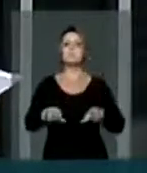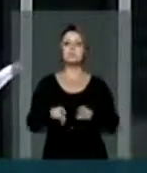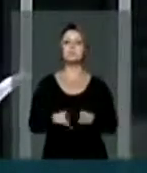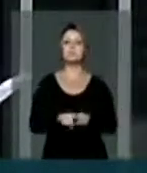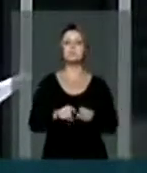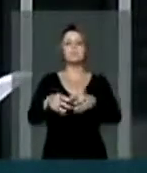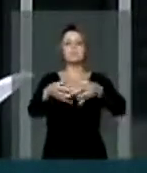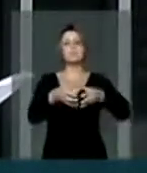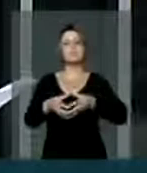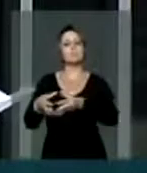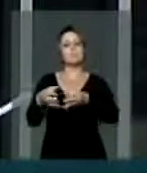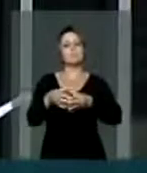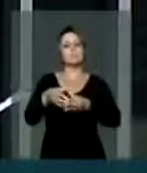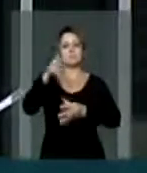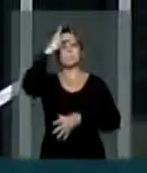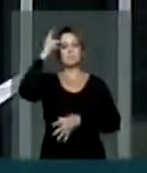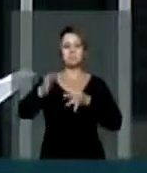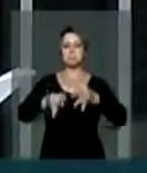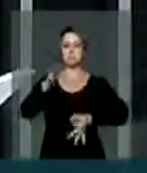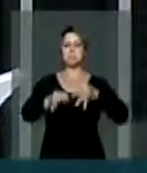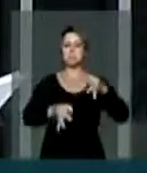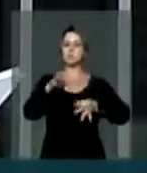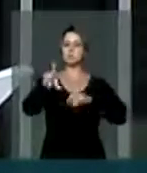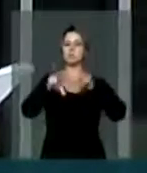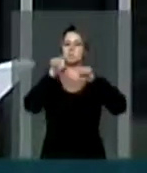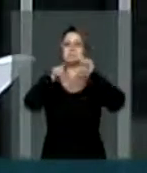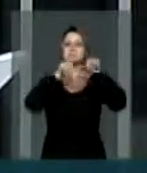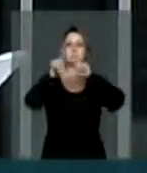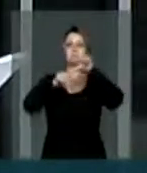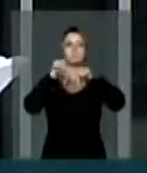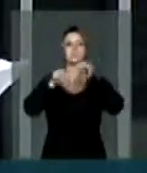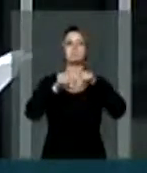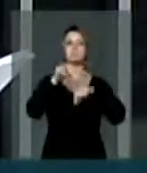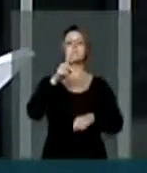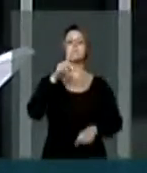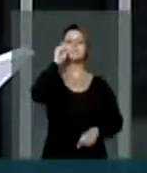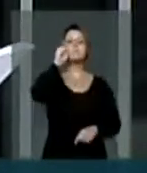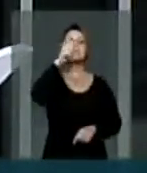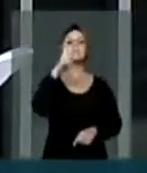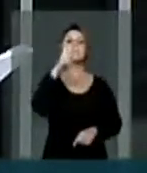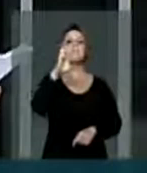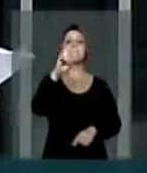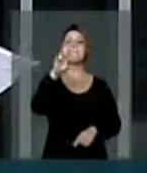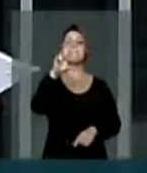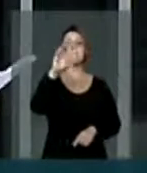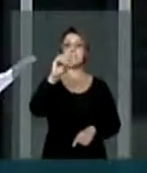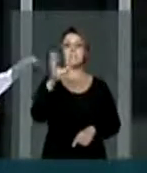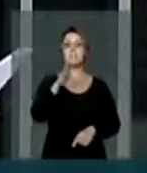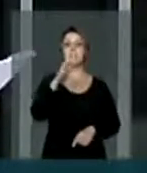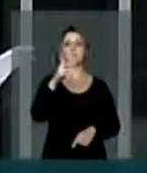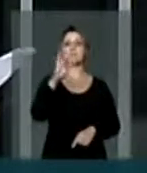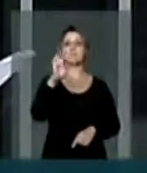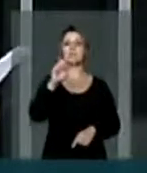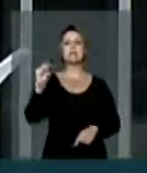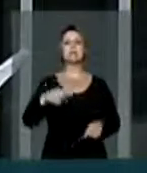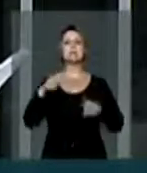denominada comissão de célebres juristas requerida pelo senador Pedro Tax, a qual fez questão de incluir diversos pontos